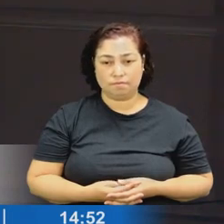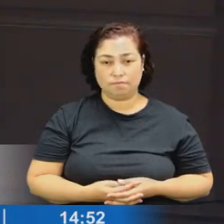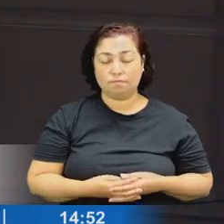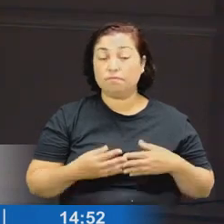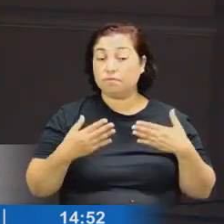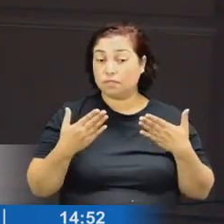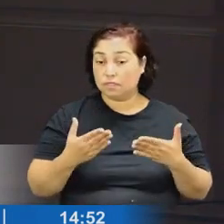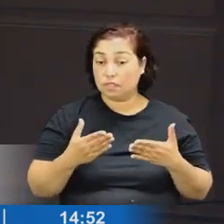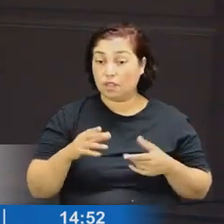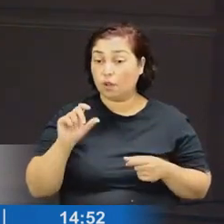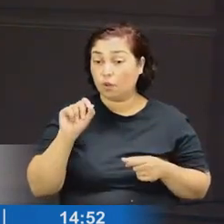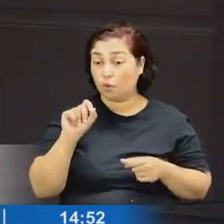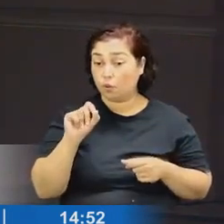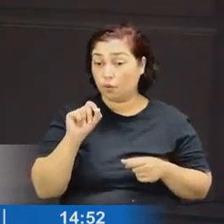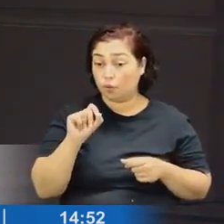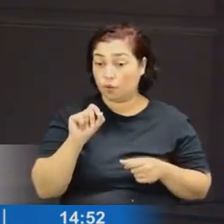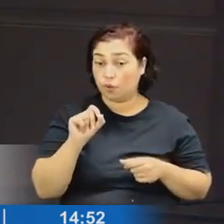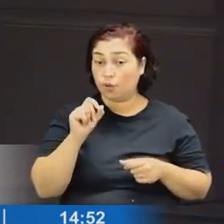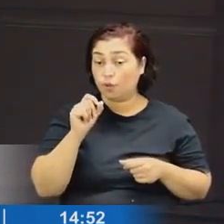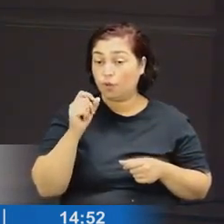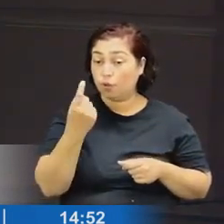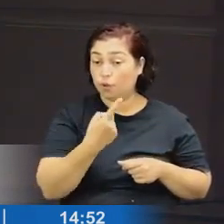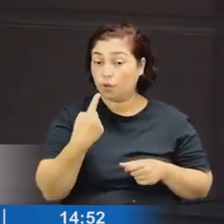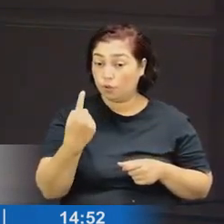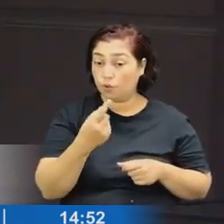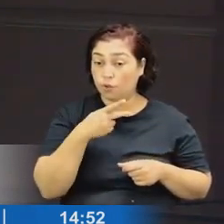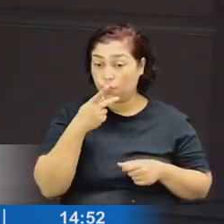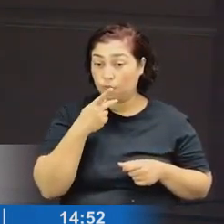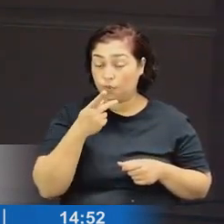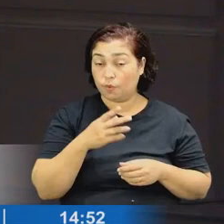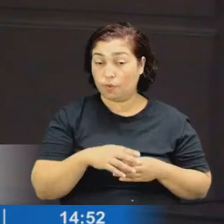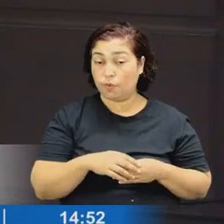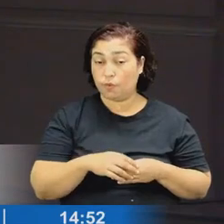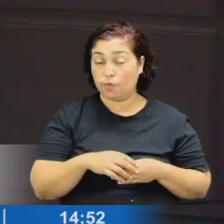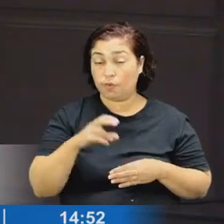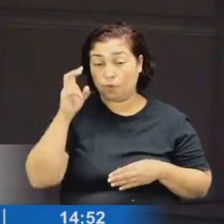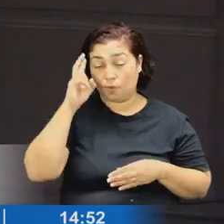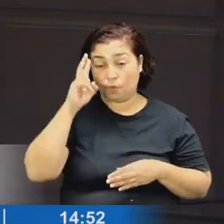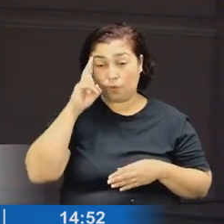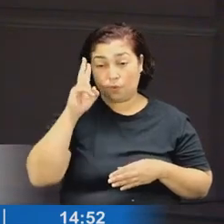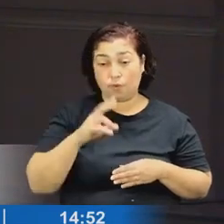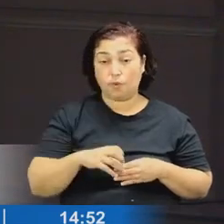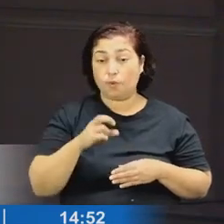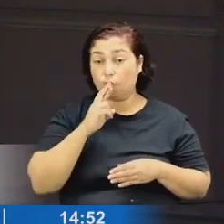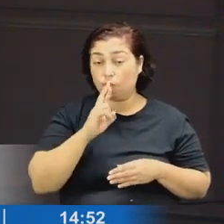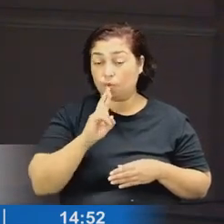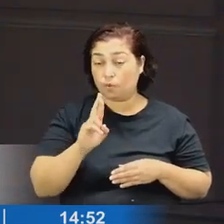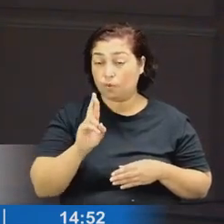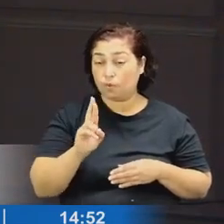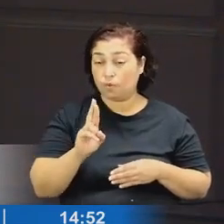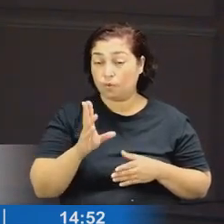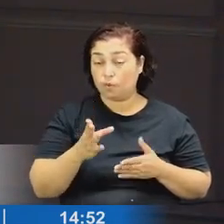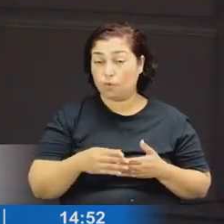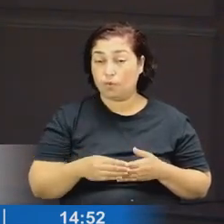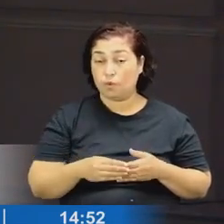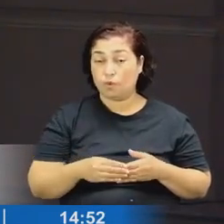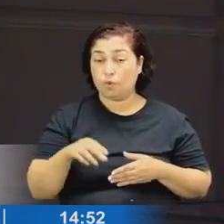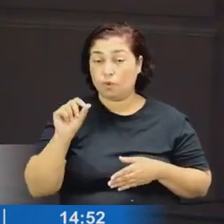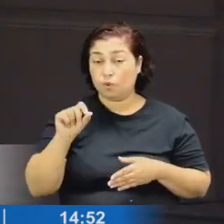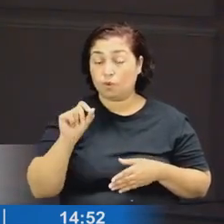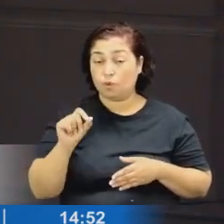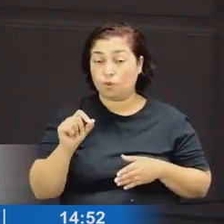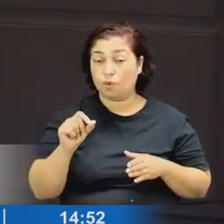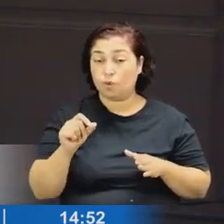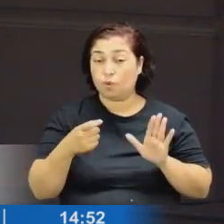então aí o que que a gente fala Tu lembra qual é a que ele responde a pergunta dele você lembra qual é a peça